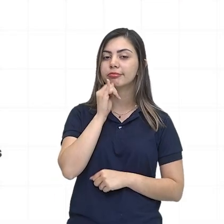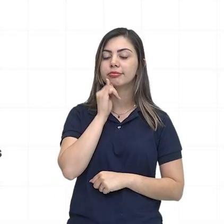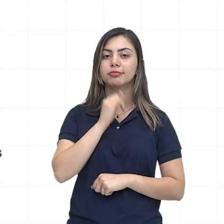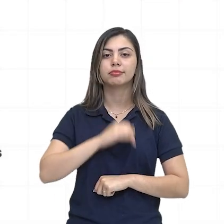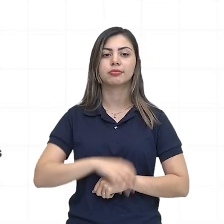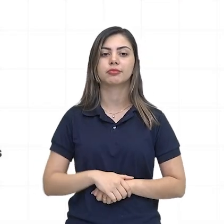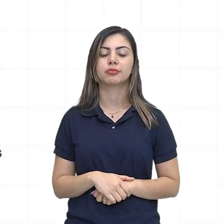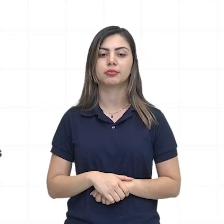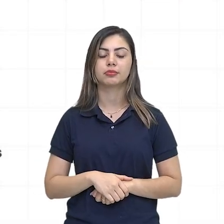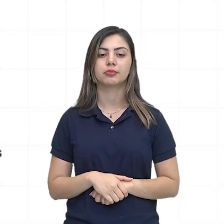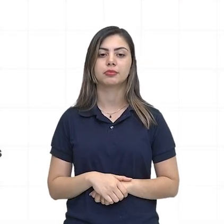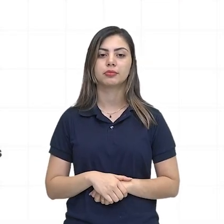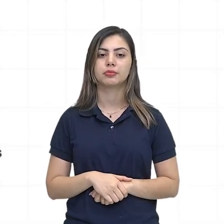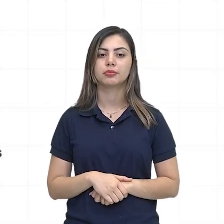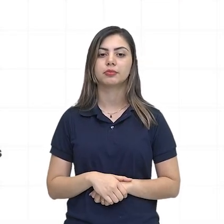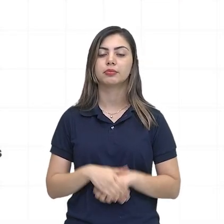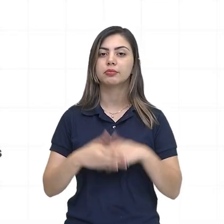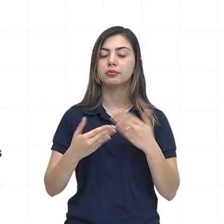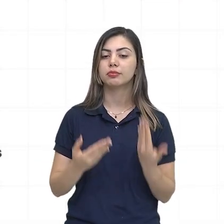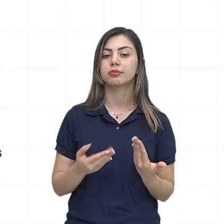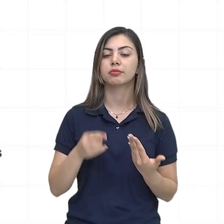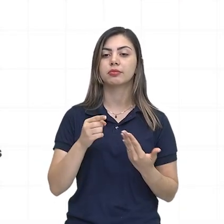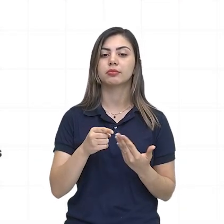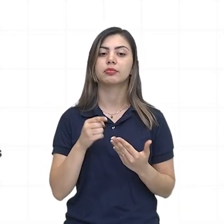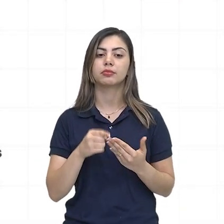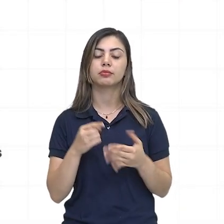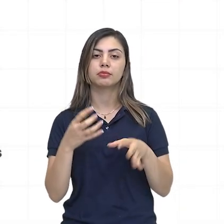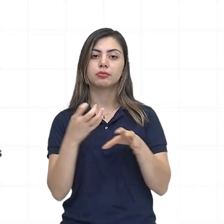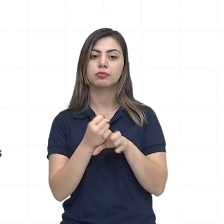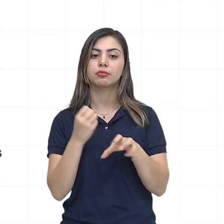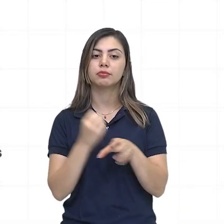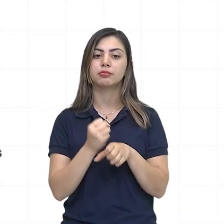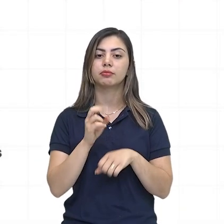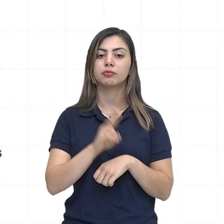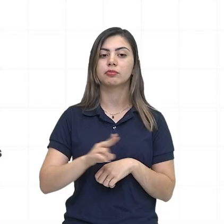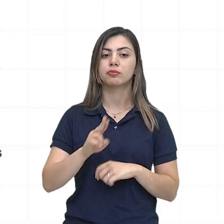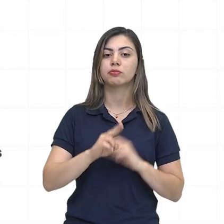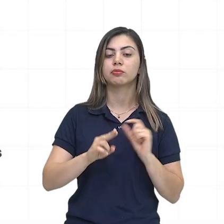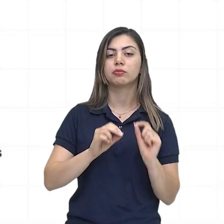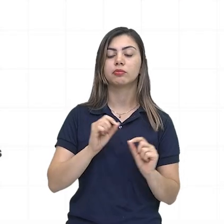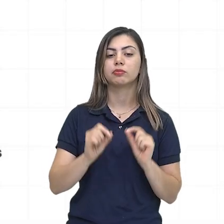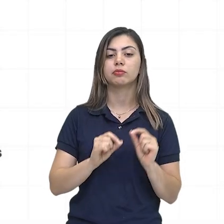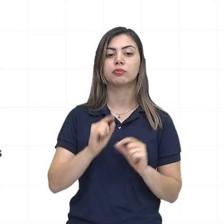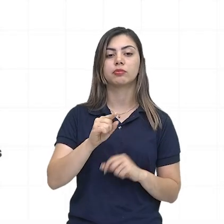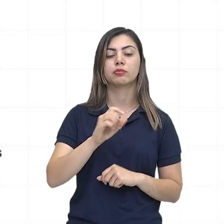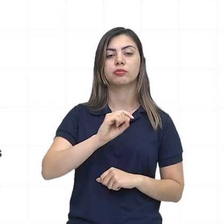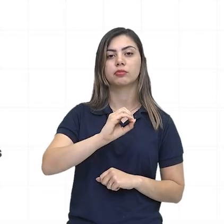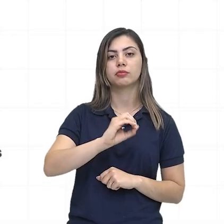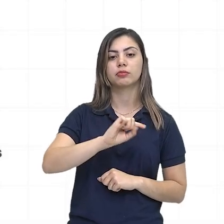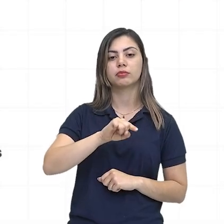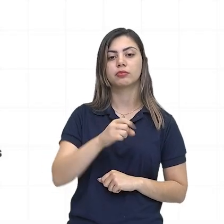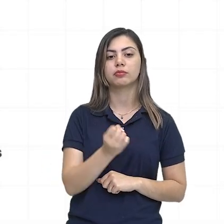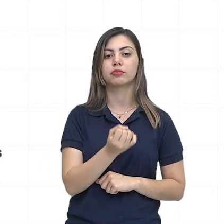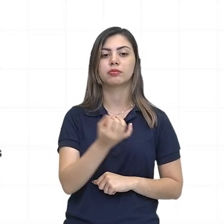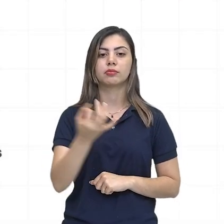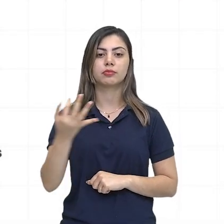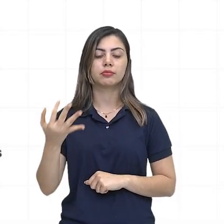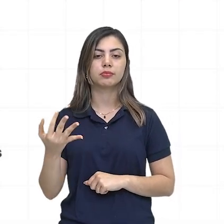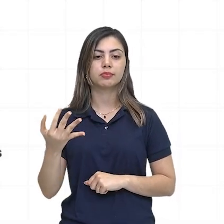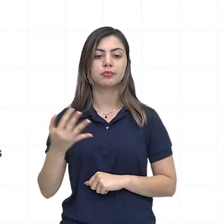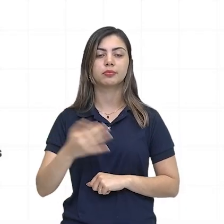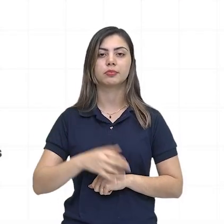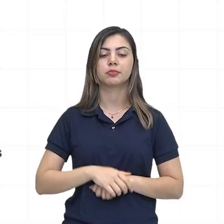olha. Problemas envolvendo potenciação com números racionais na forma decimal, certo?